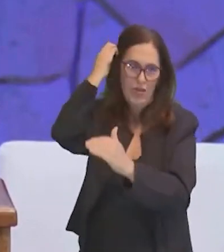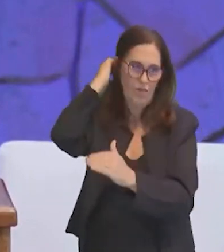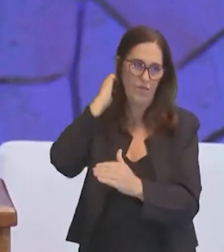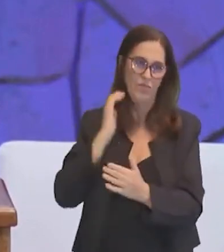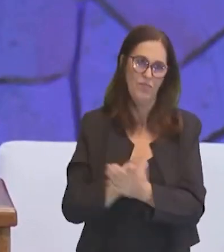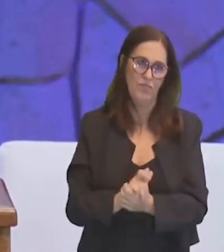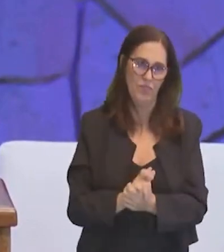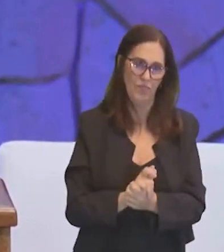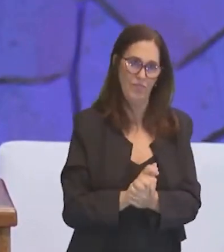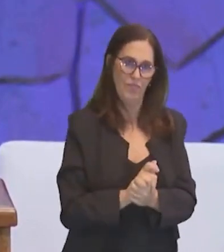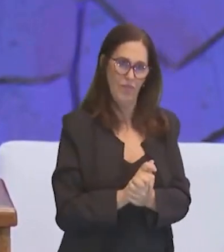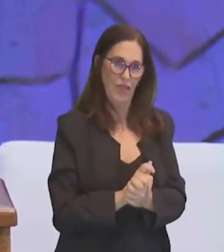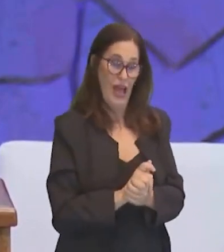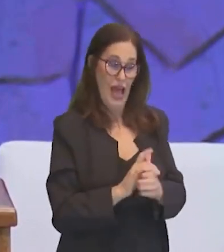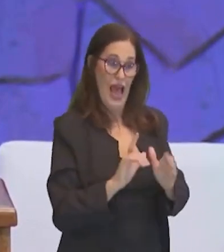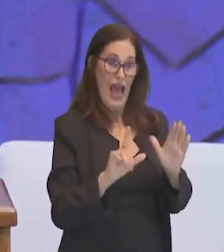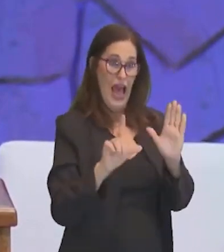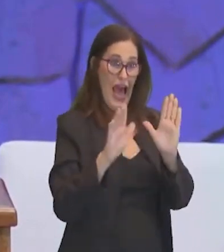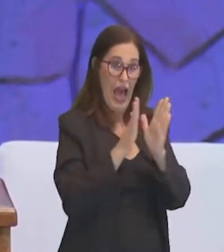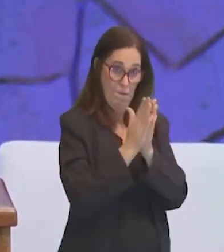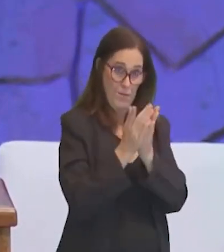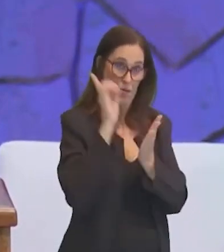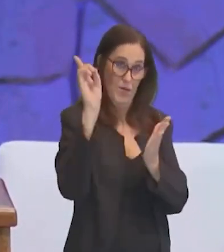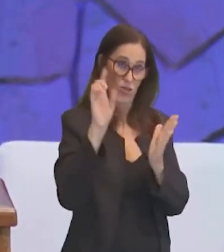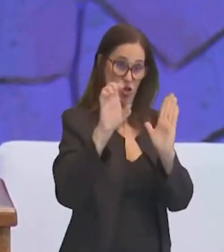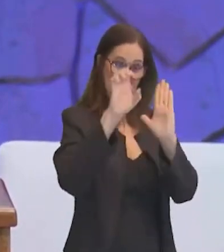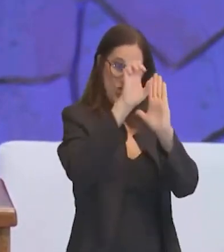do estatuto.